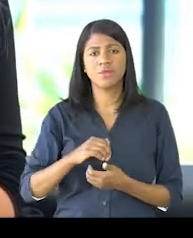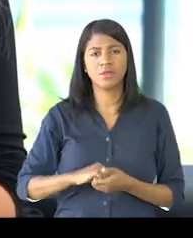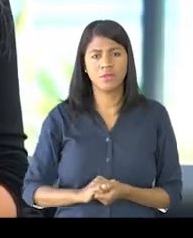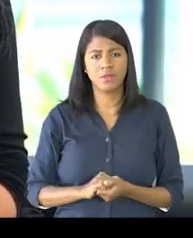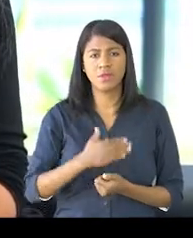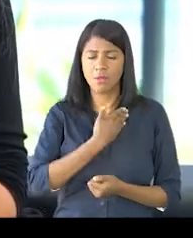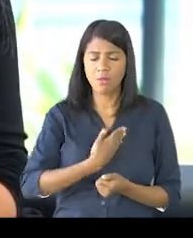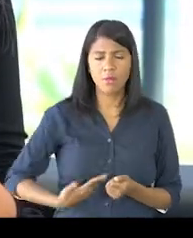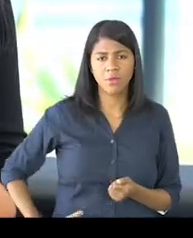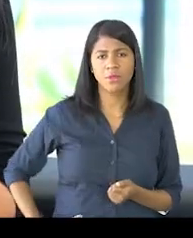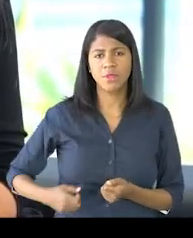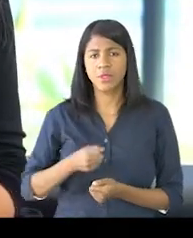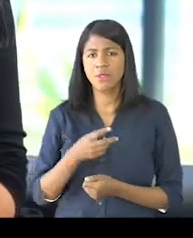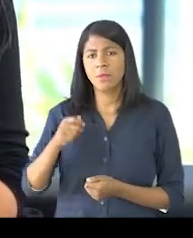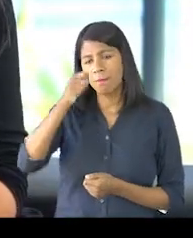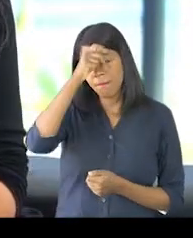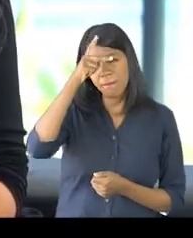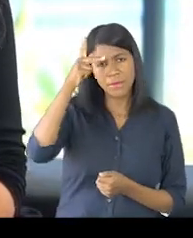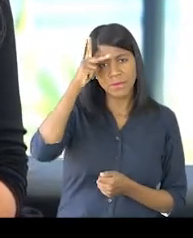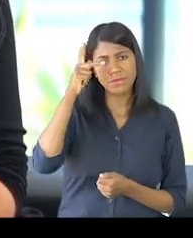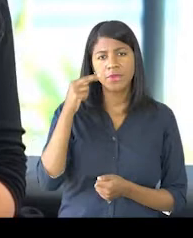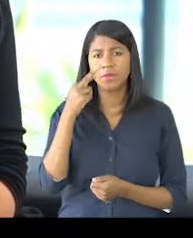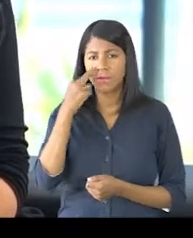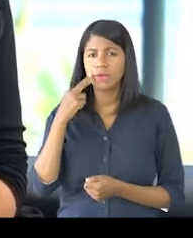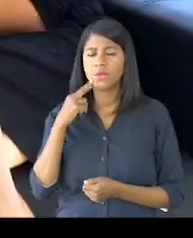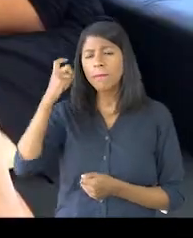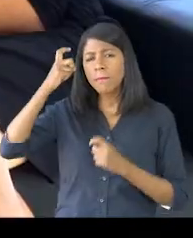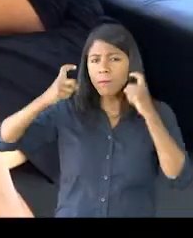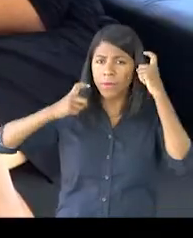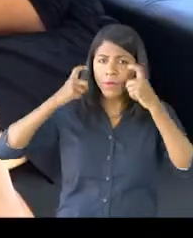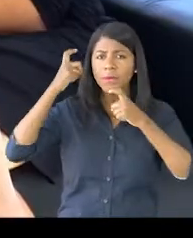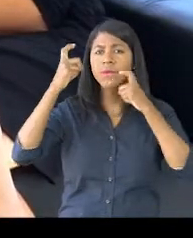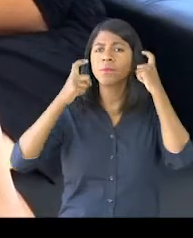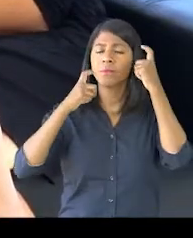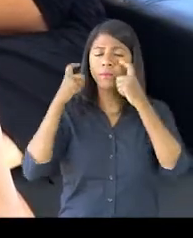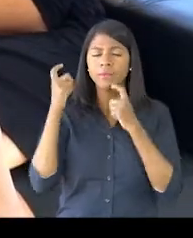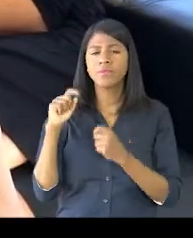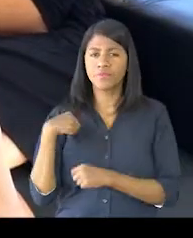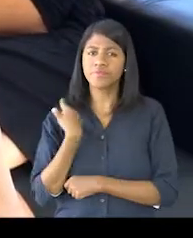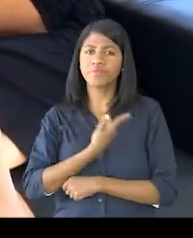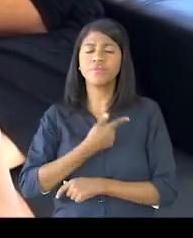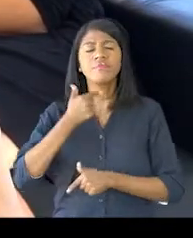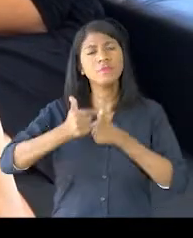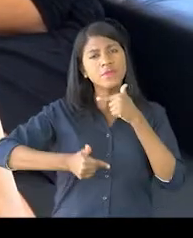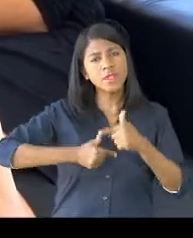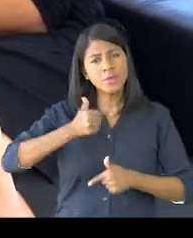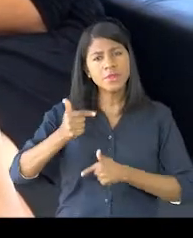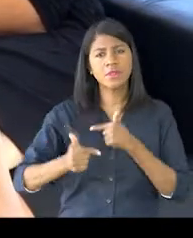público. Então, nós precisamos saber onde investir, o que investir, onde cada região da